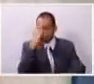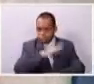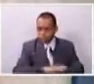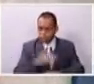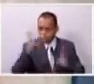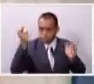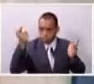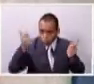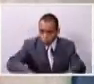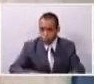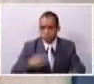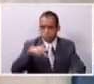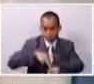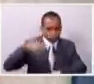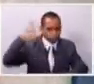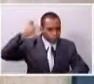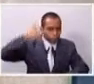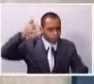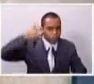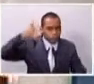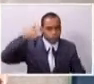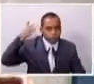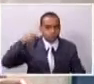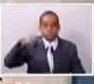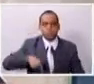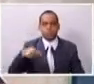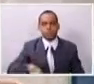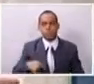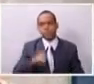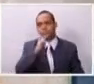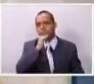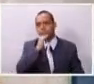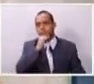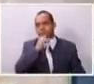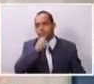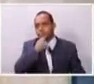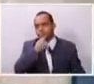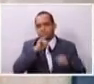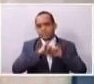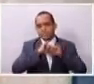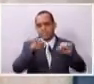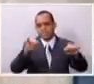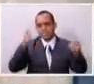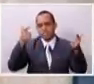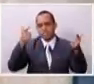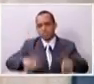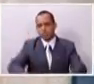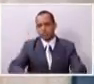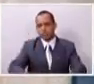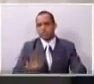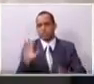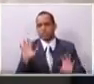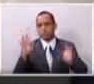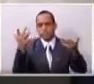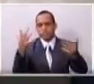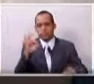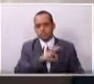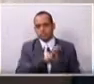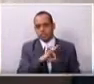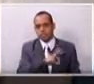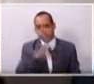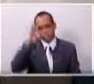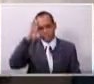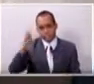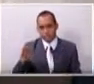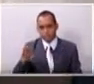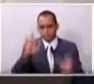mais uma vez nessa tribuna, infelizmente, comunicar mais uma fatalidade que aconteceu junto à Polícia Militar. Nesse final